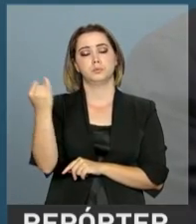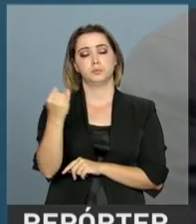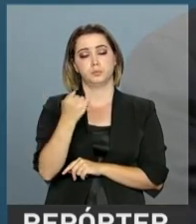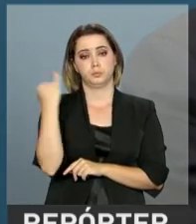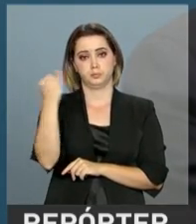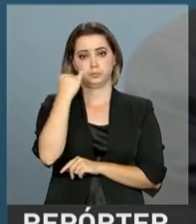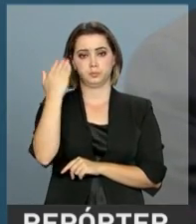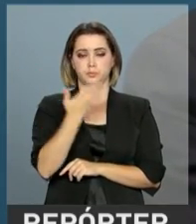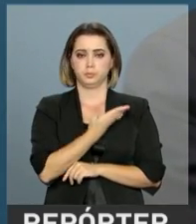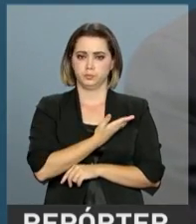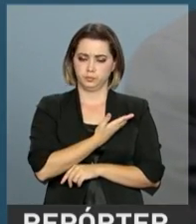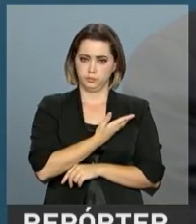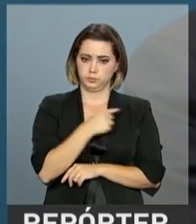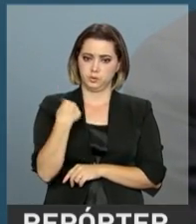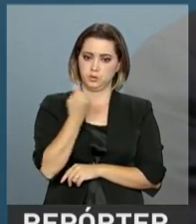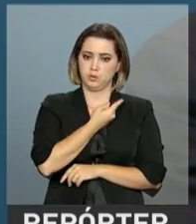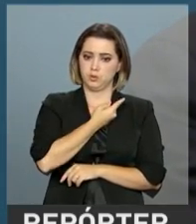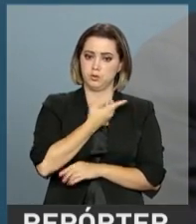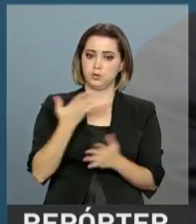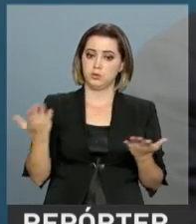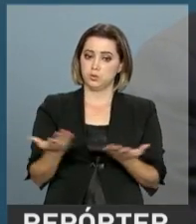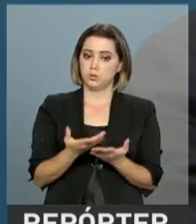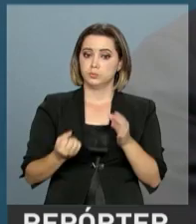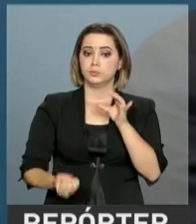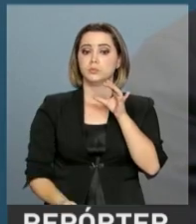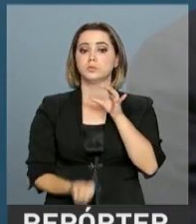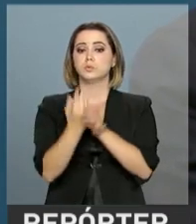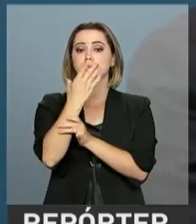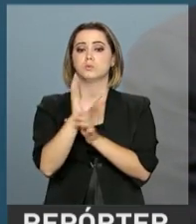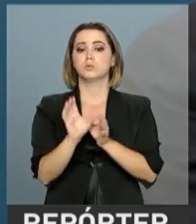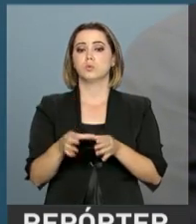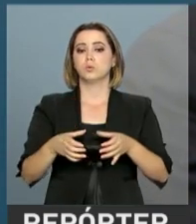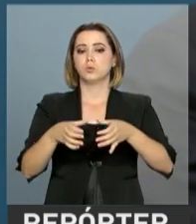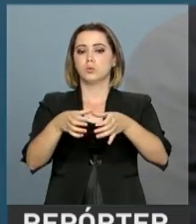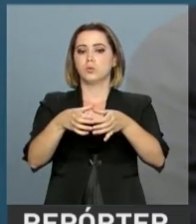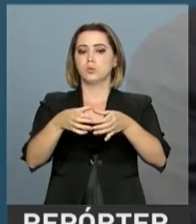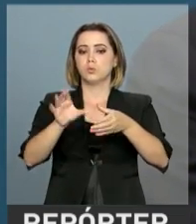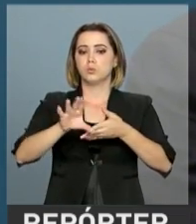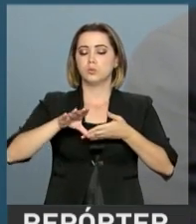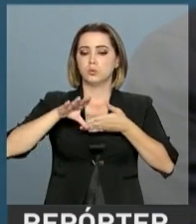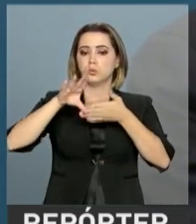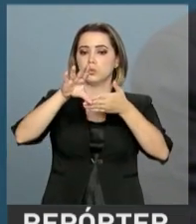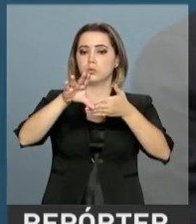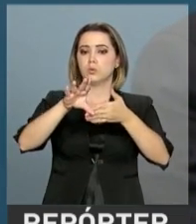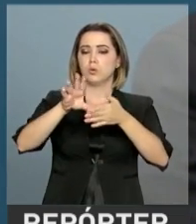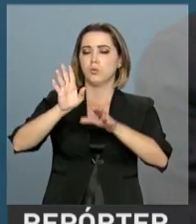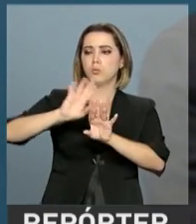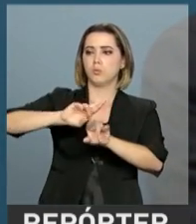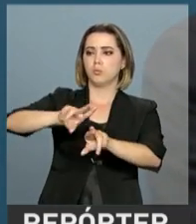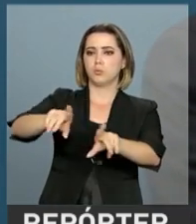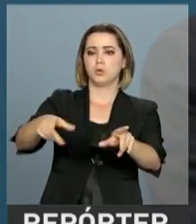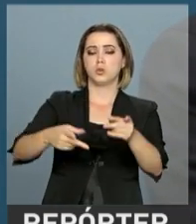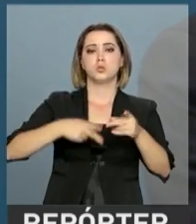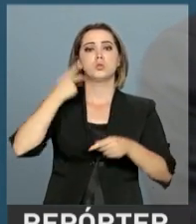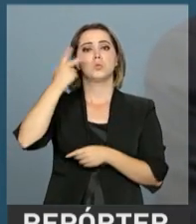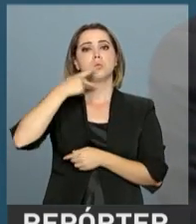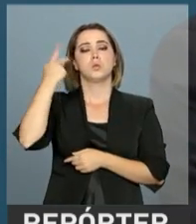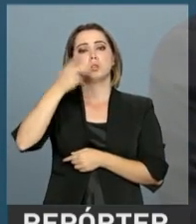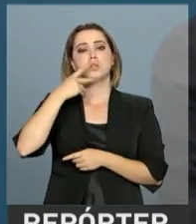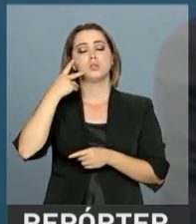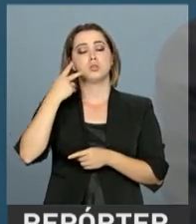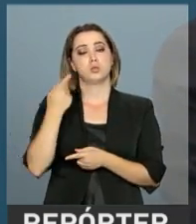estamos criando hoje em atendimento recomendação do Conselho o comit intersetorial de políticas públicas para a primeira